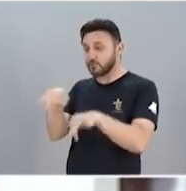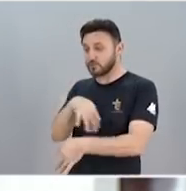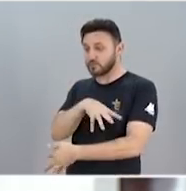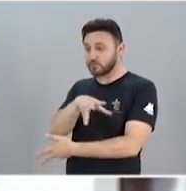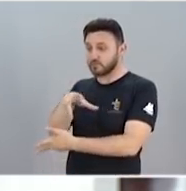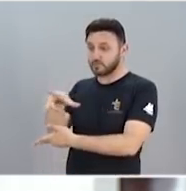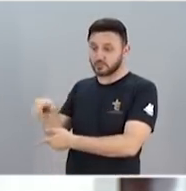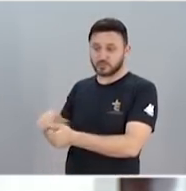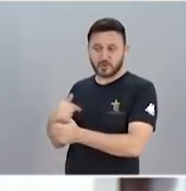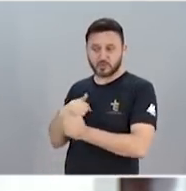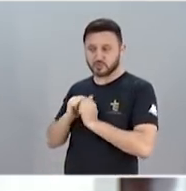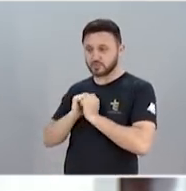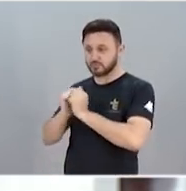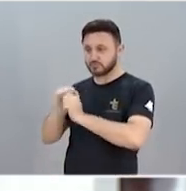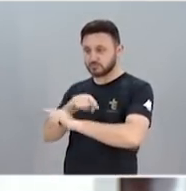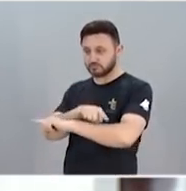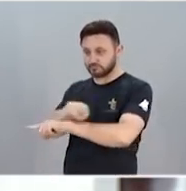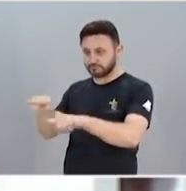mundo.